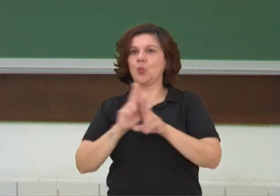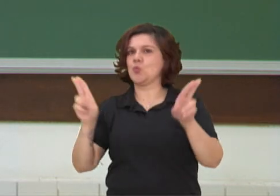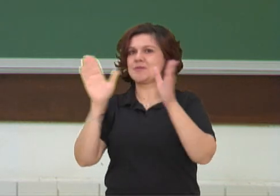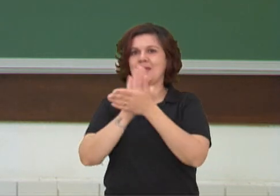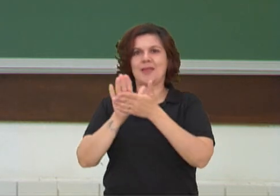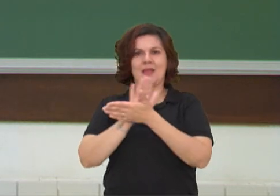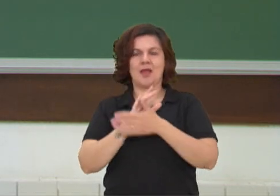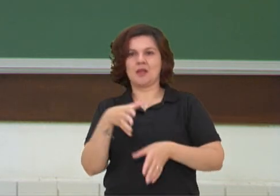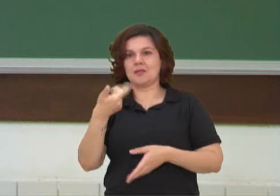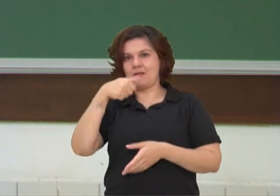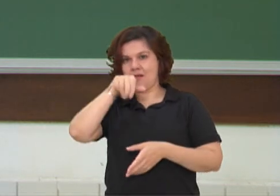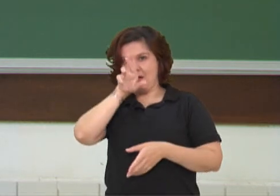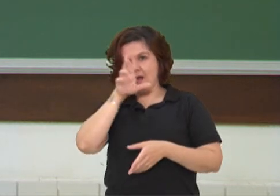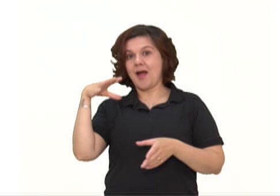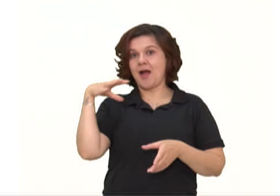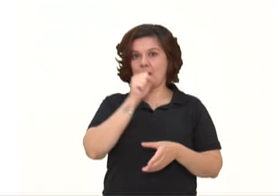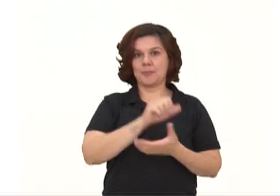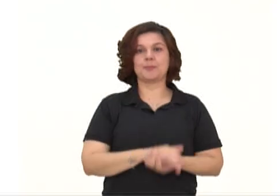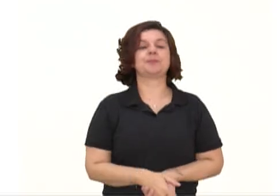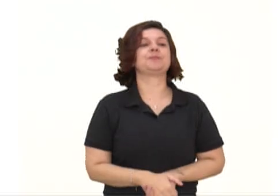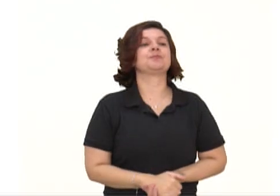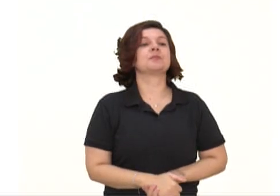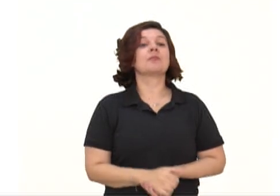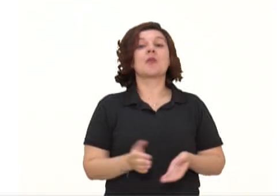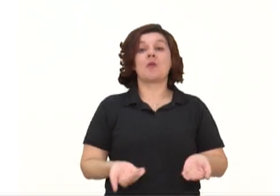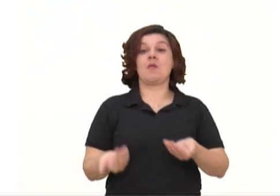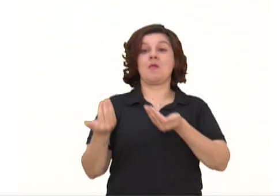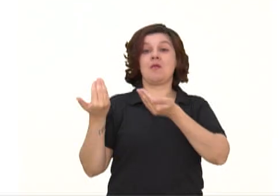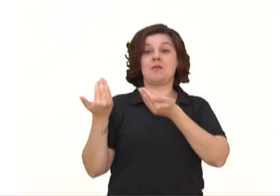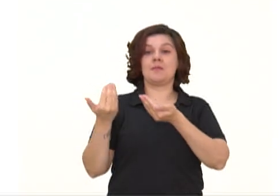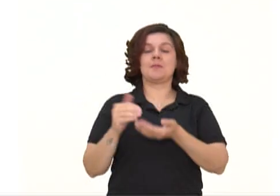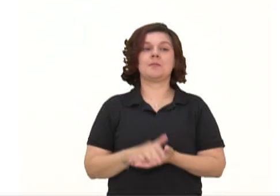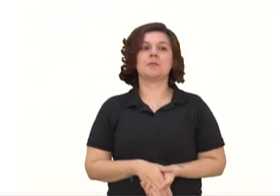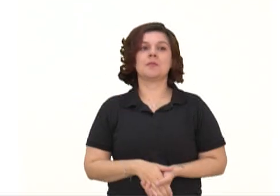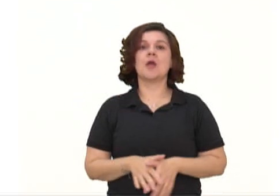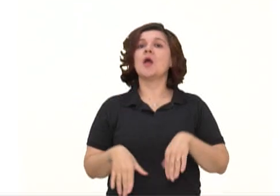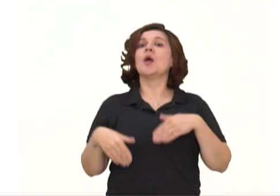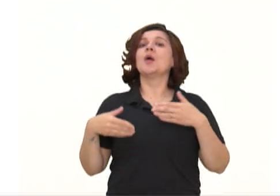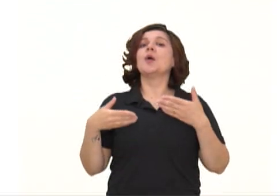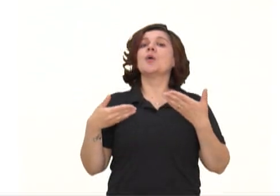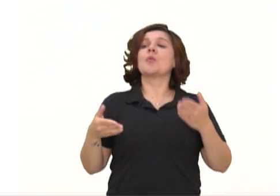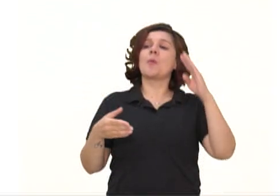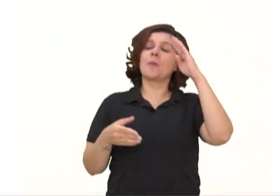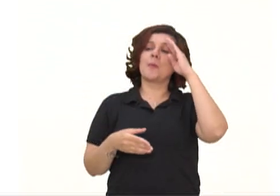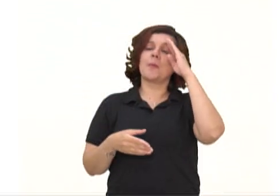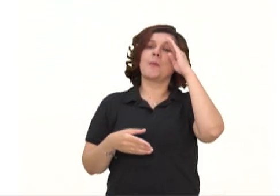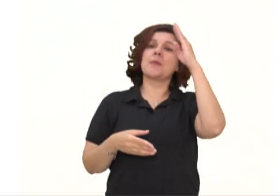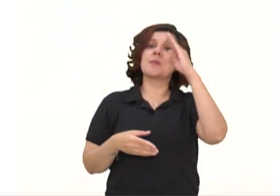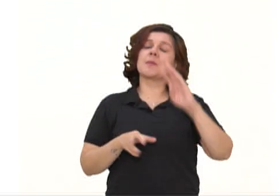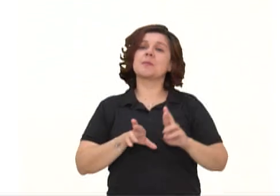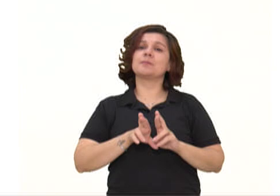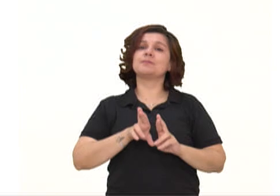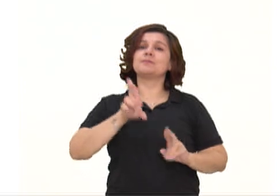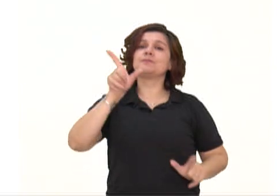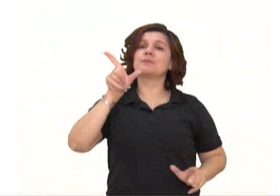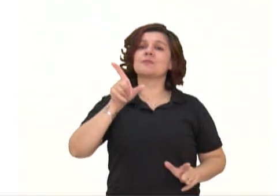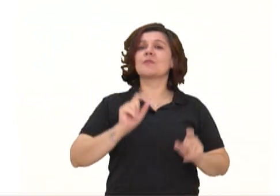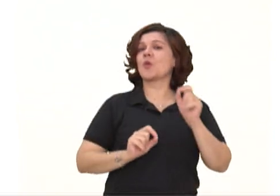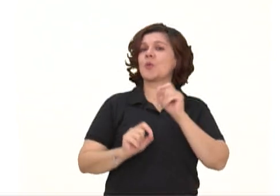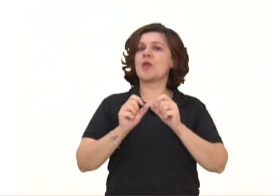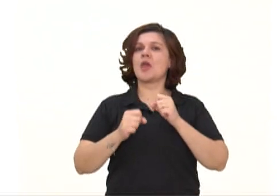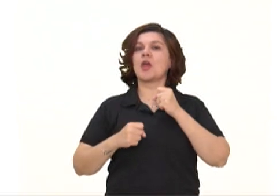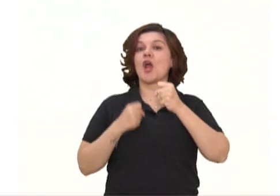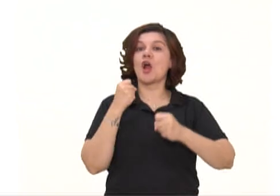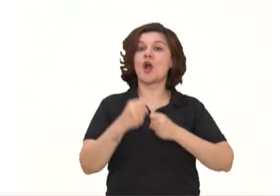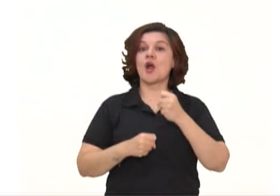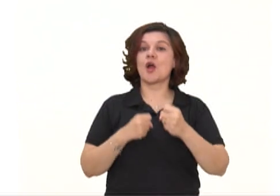corpo. Aqui, nessa imagem, qual que é a principal diferença dela para o tipo de corrida que ele